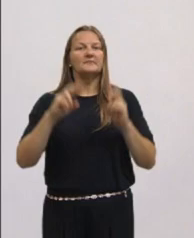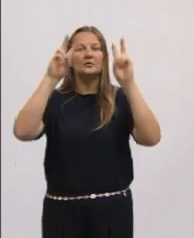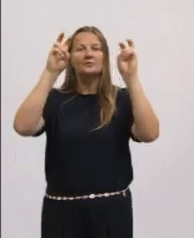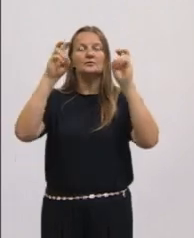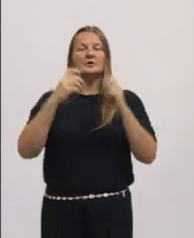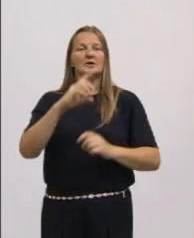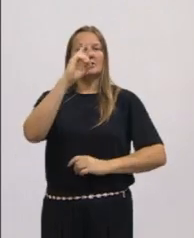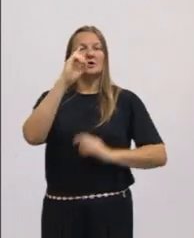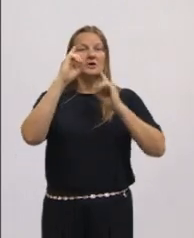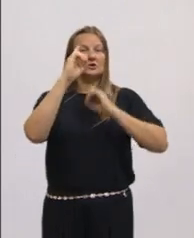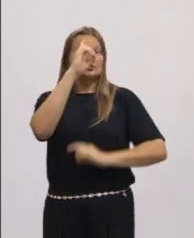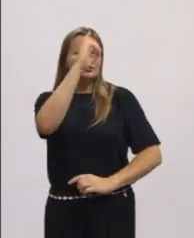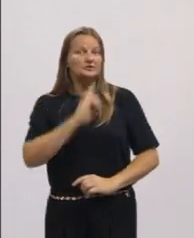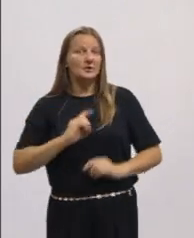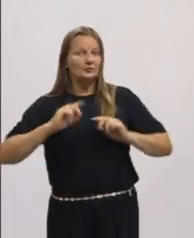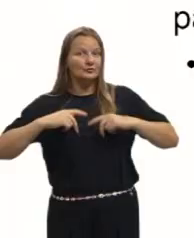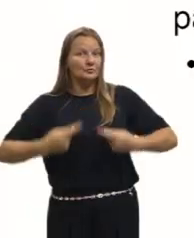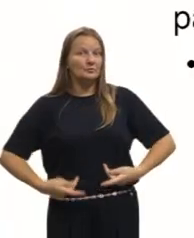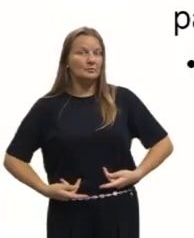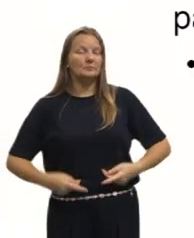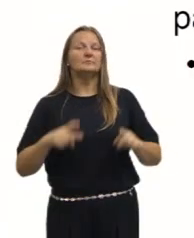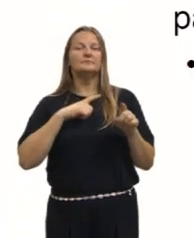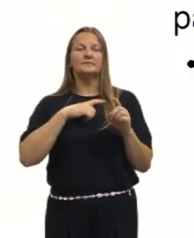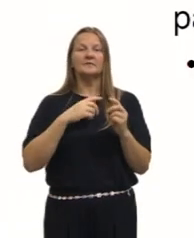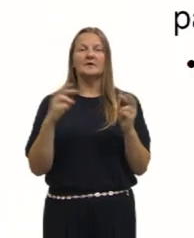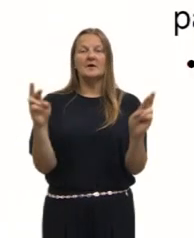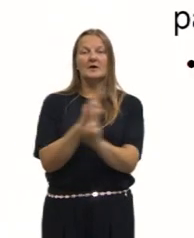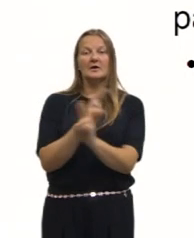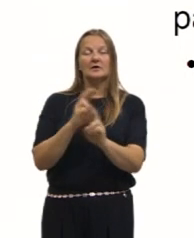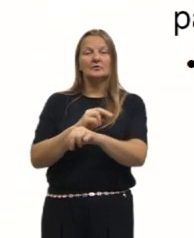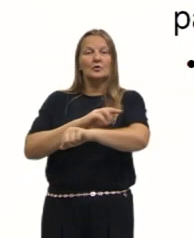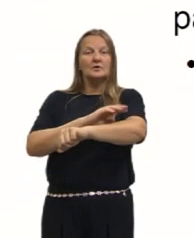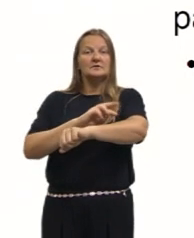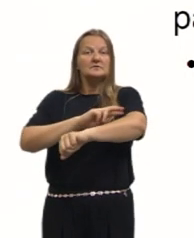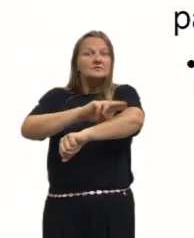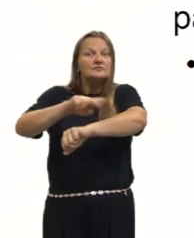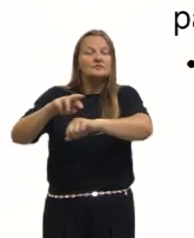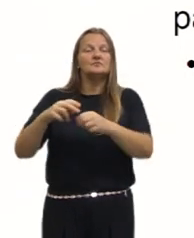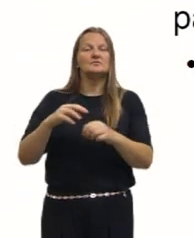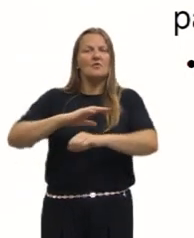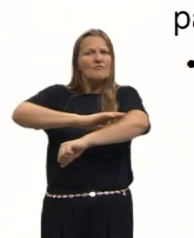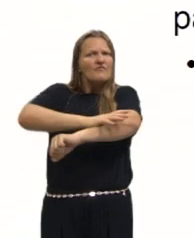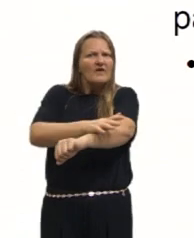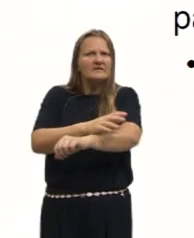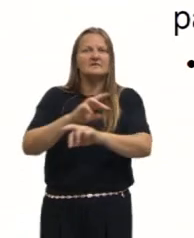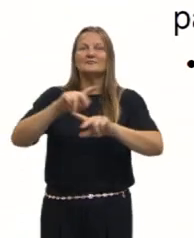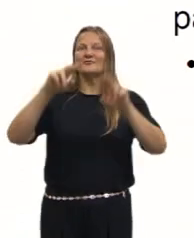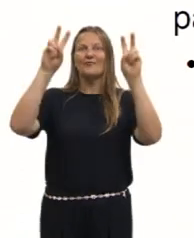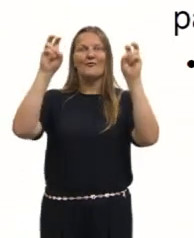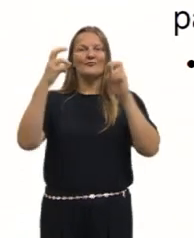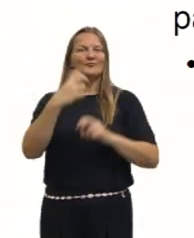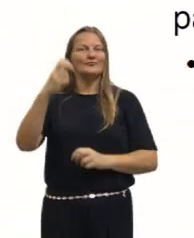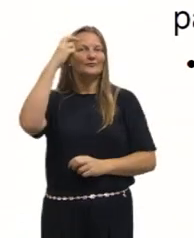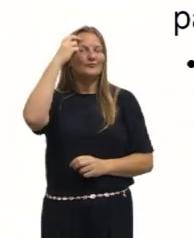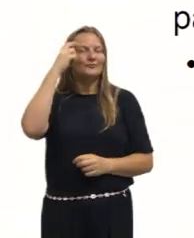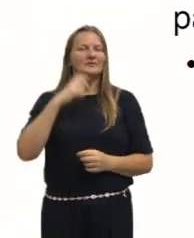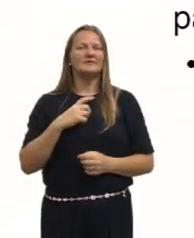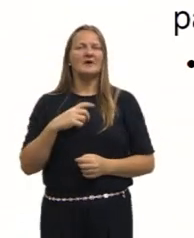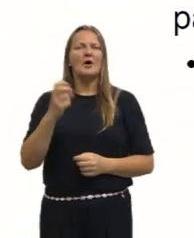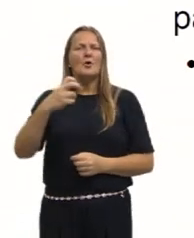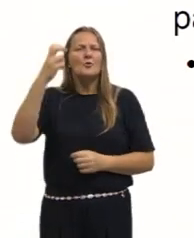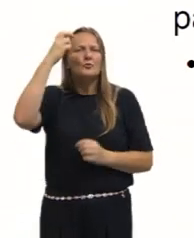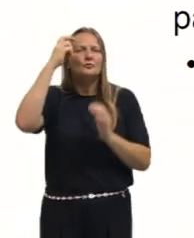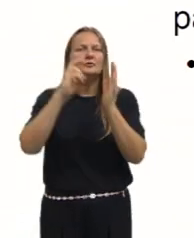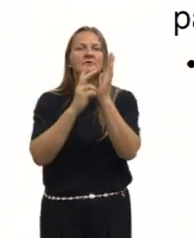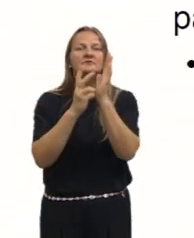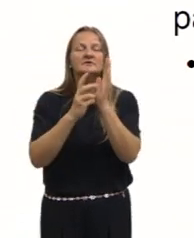questão de direitos humanos ele aborda que a questão de relações étnico-raciais do racismo da cultura da cultura indígena